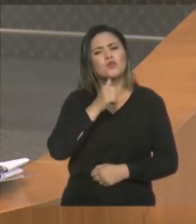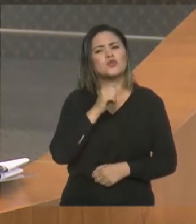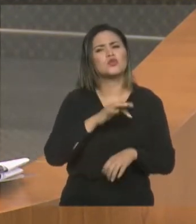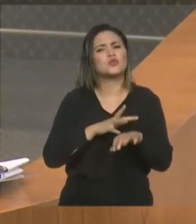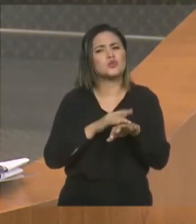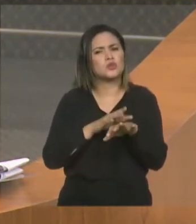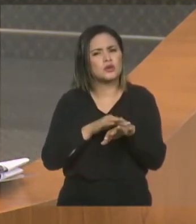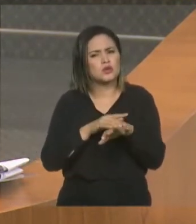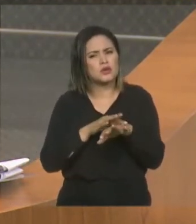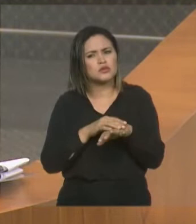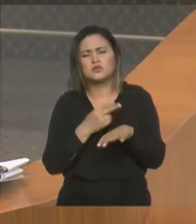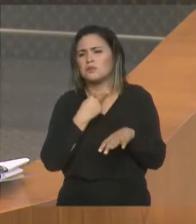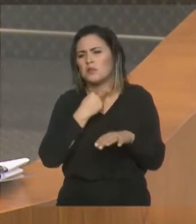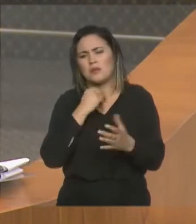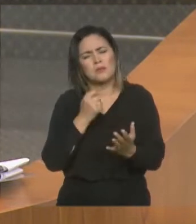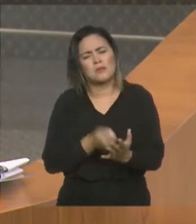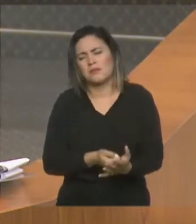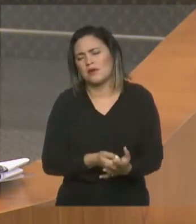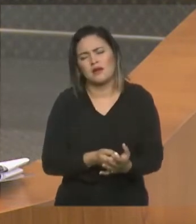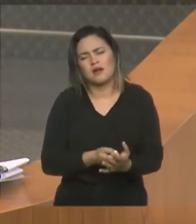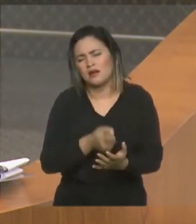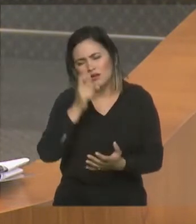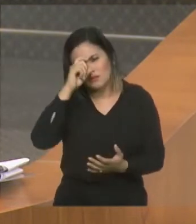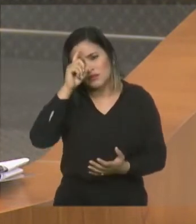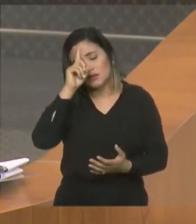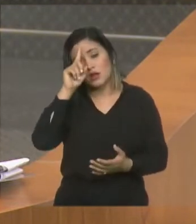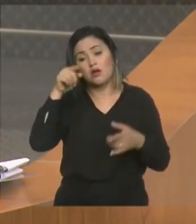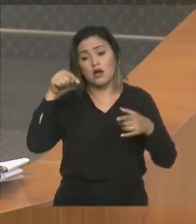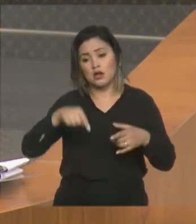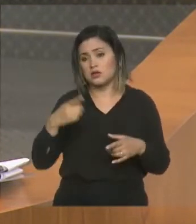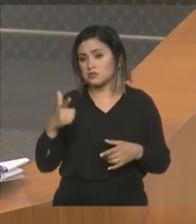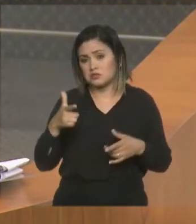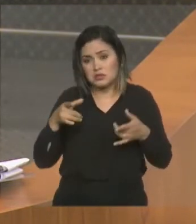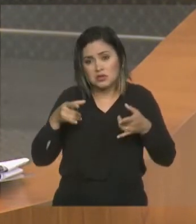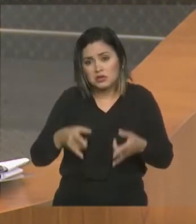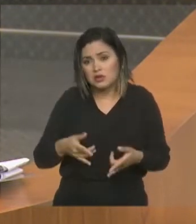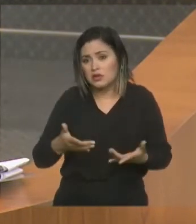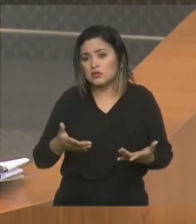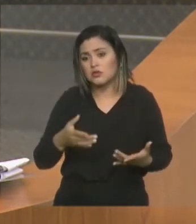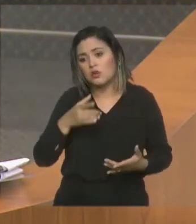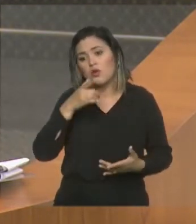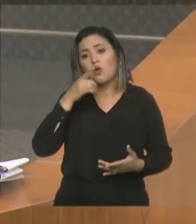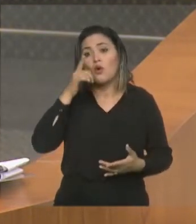pagar. Mas aqui não tem um leito. Ontem foi,